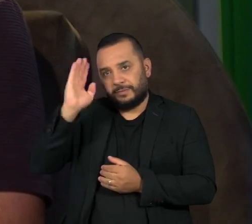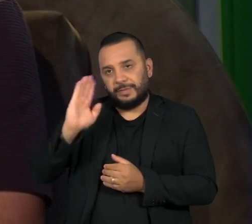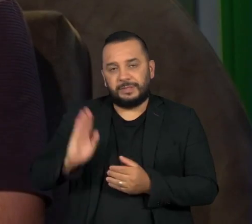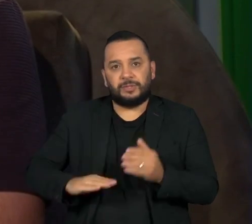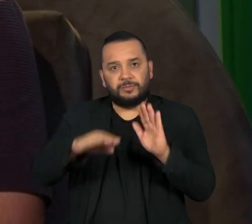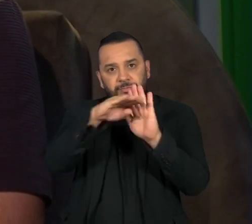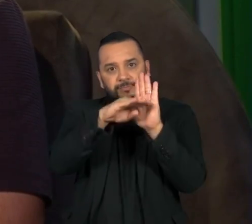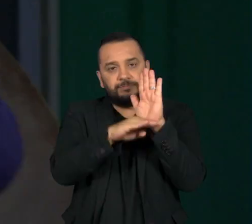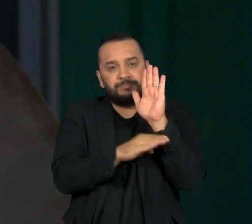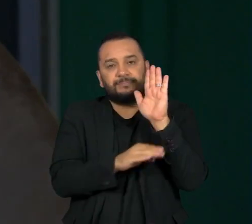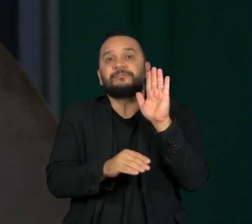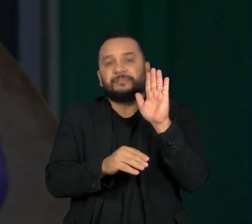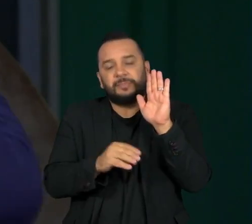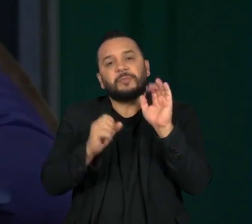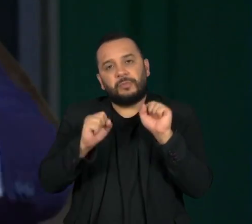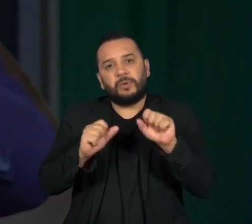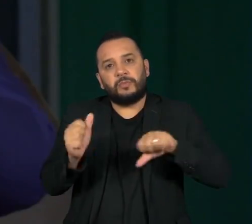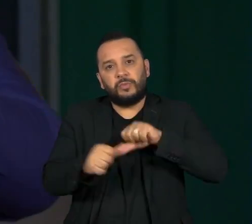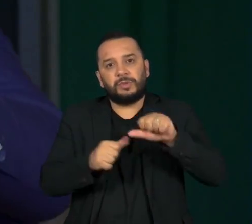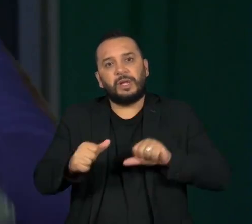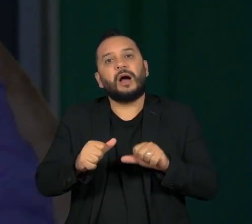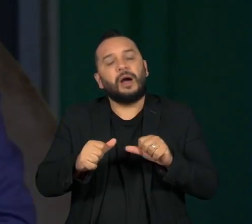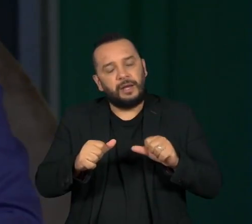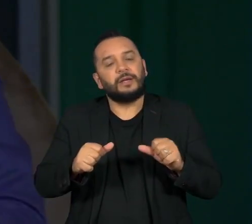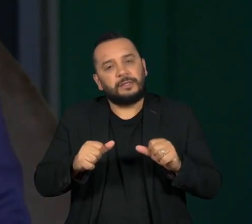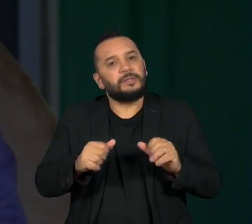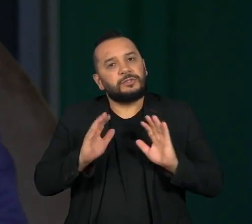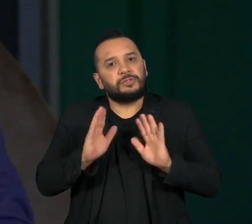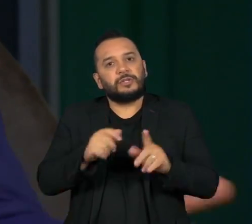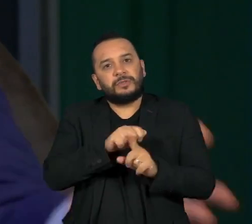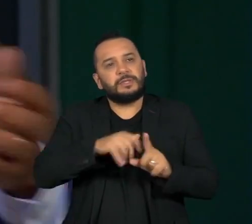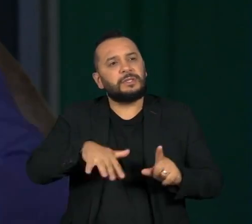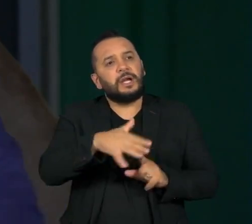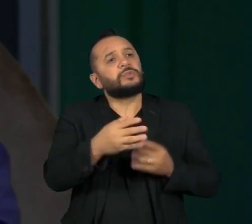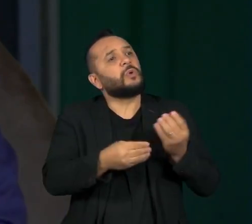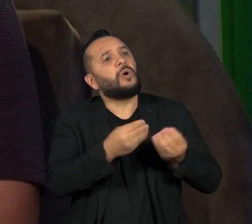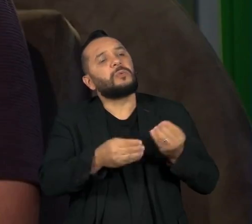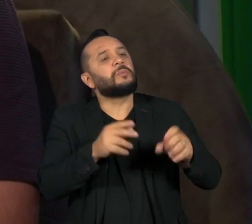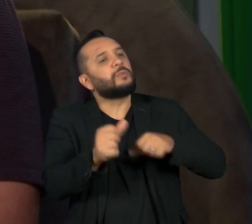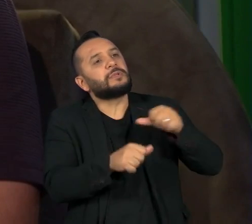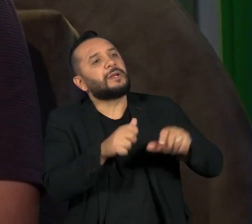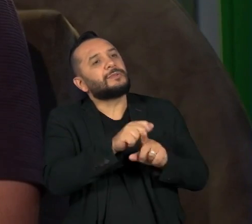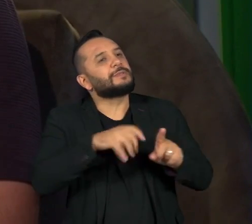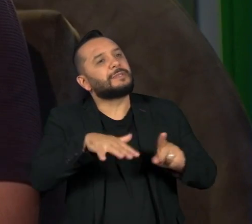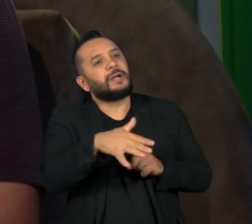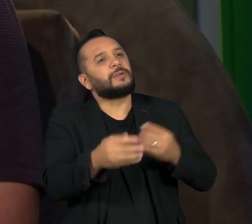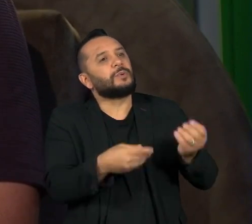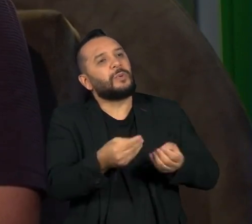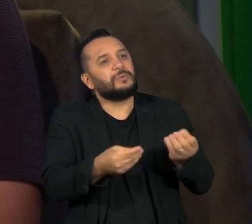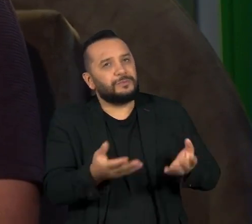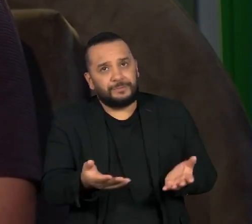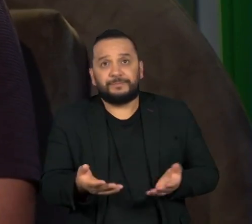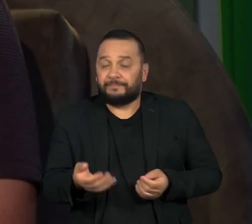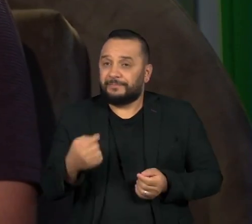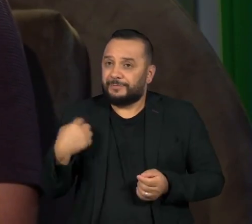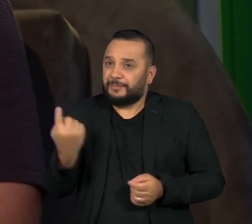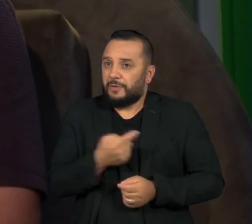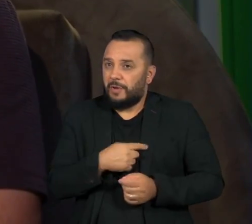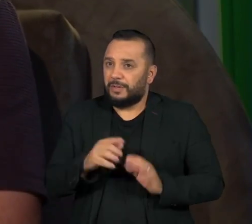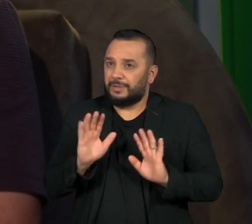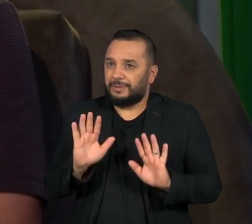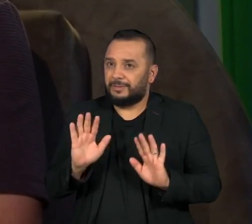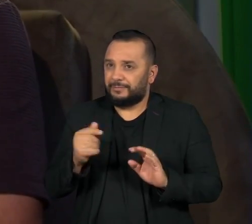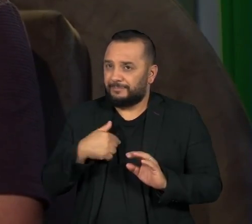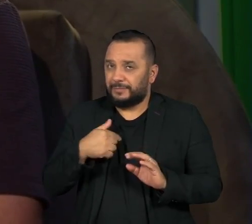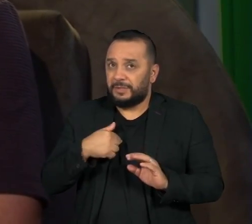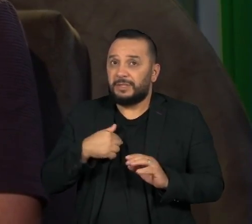podem mudar o mundo. Se você vai mudar o mundo, você vai mudar para onde, senhor Lê Maestro? Nós queremos saber, né? A gente brinca sério, que a gente quer